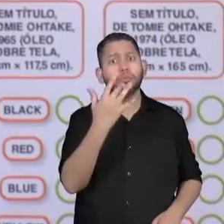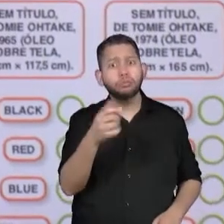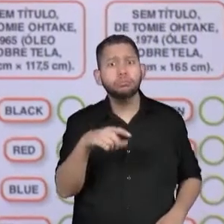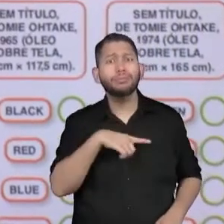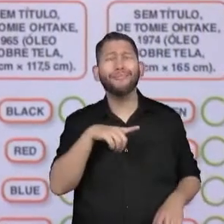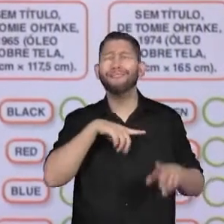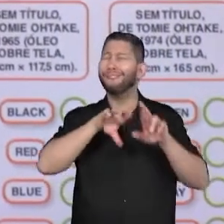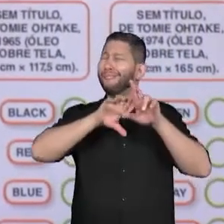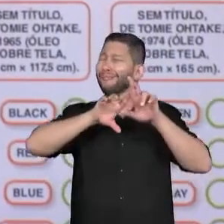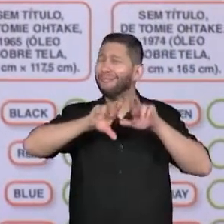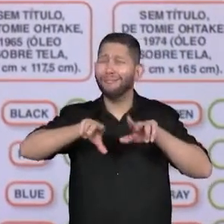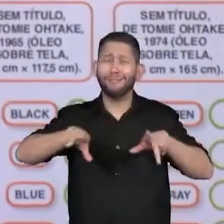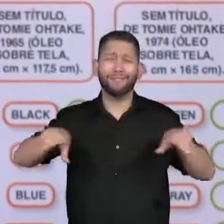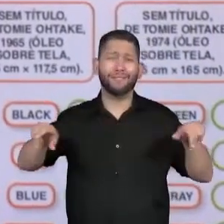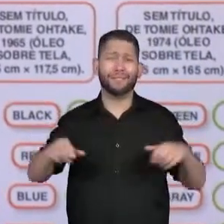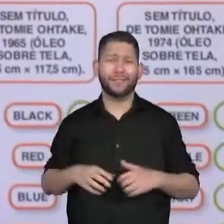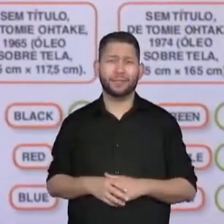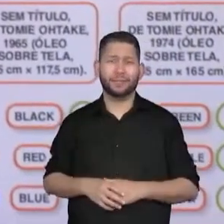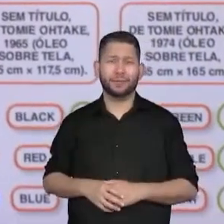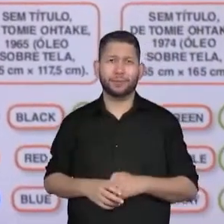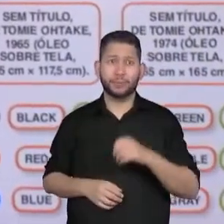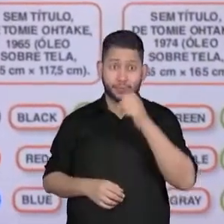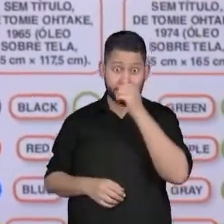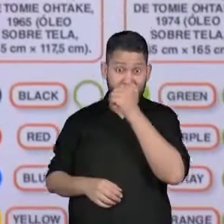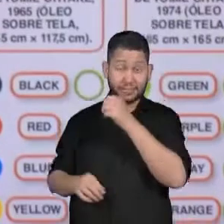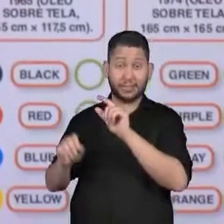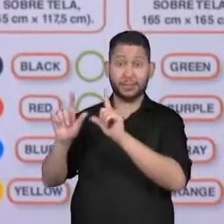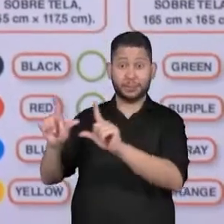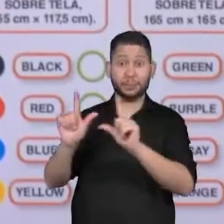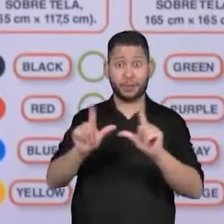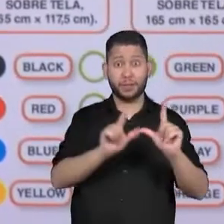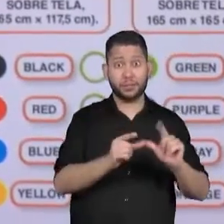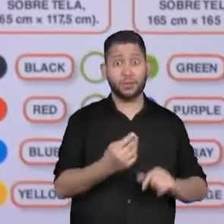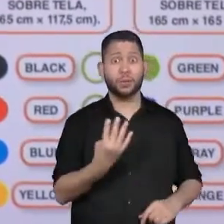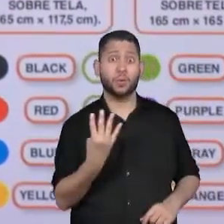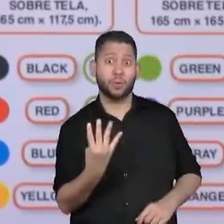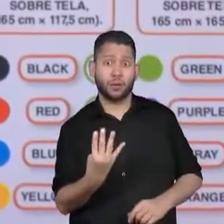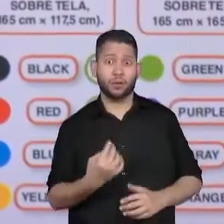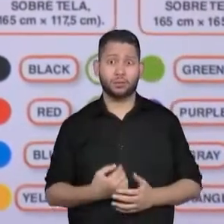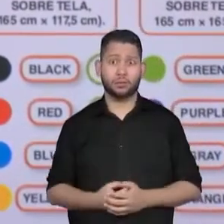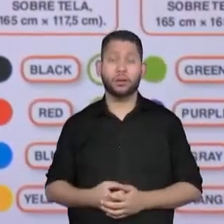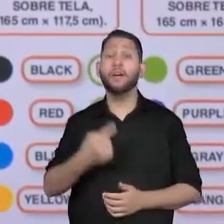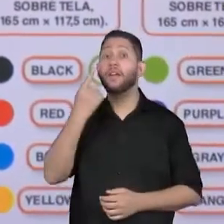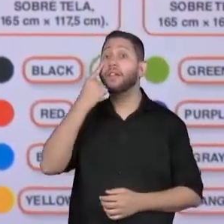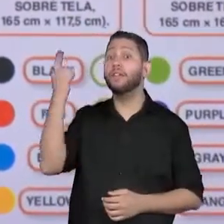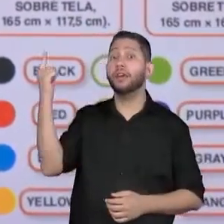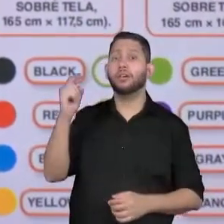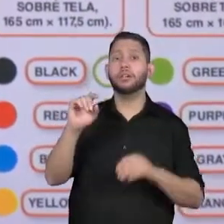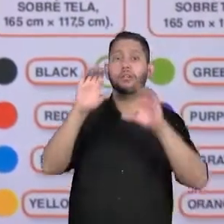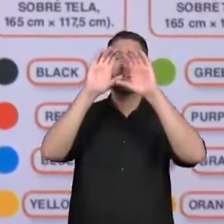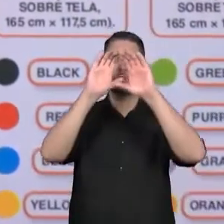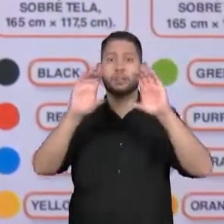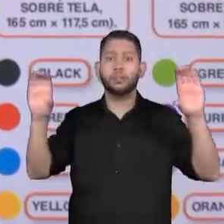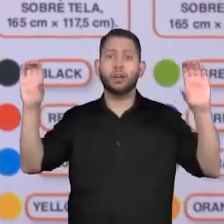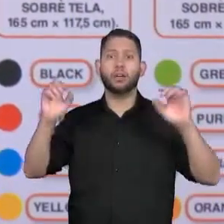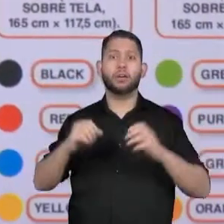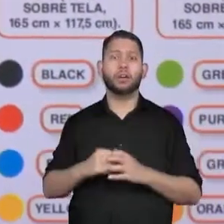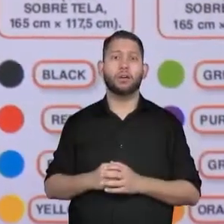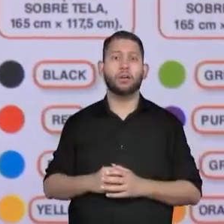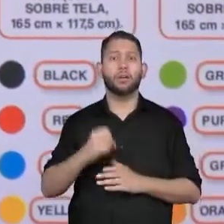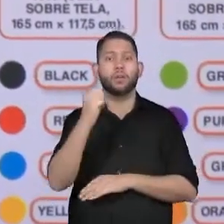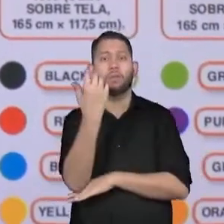os lugares. E aqui a gente tem 4 imagens diferentes, né? Temos o céu, temos uma floresta,